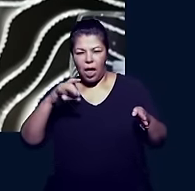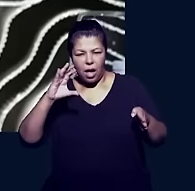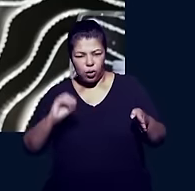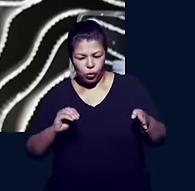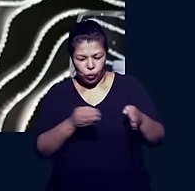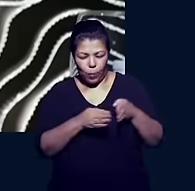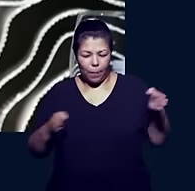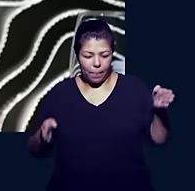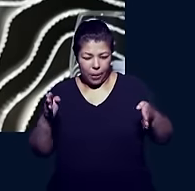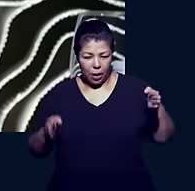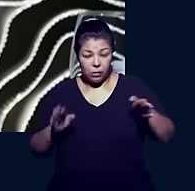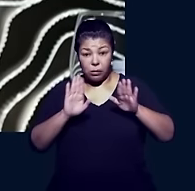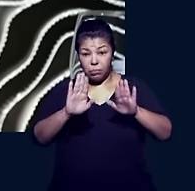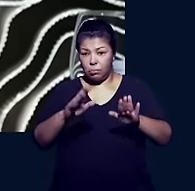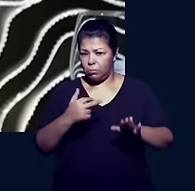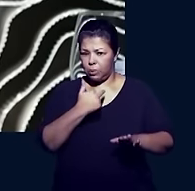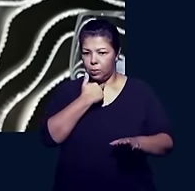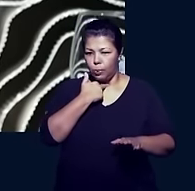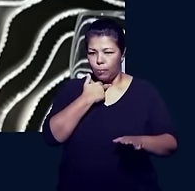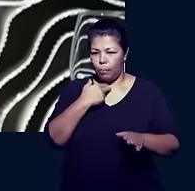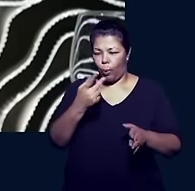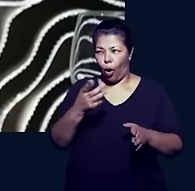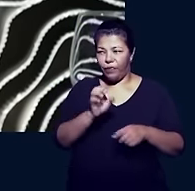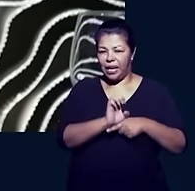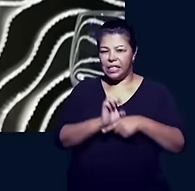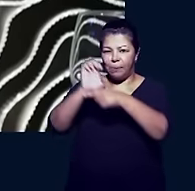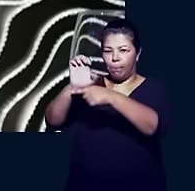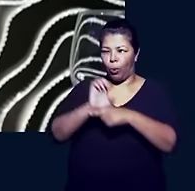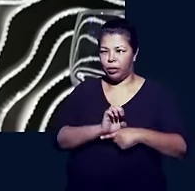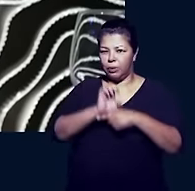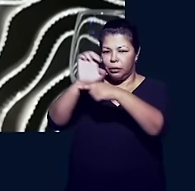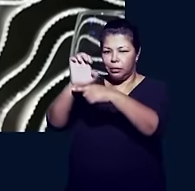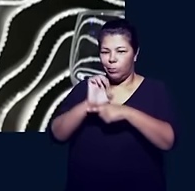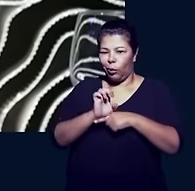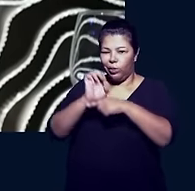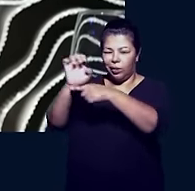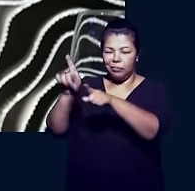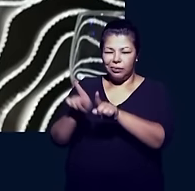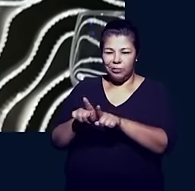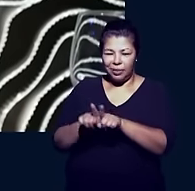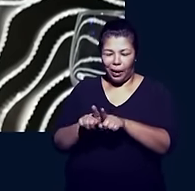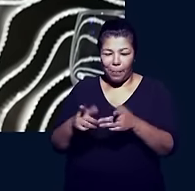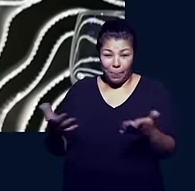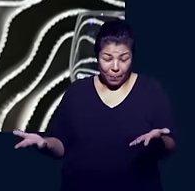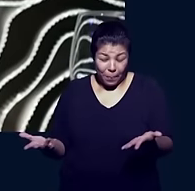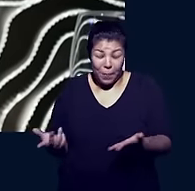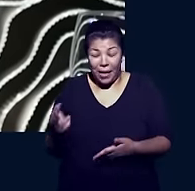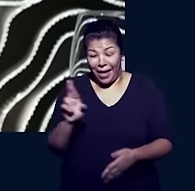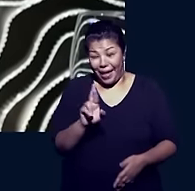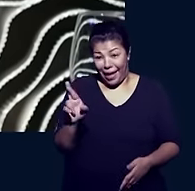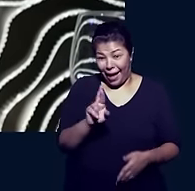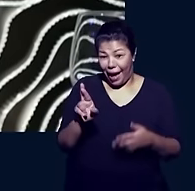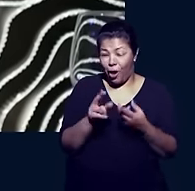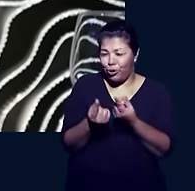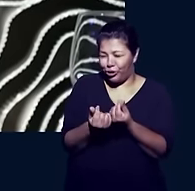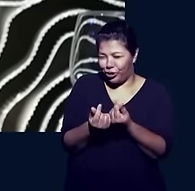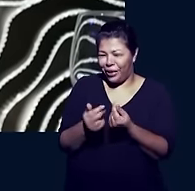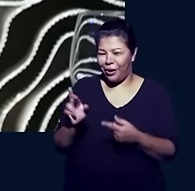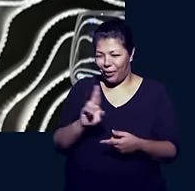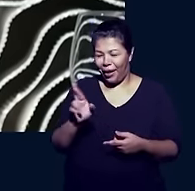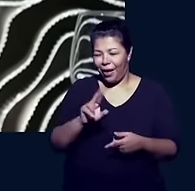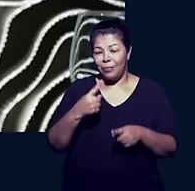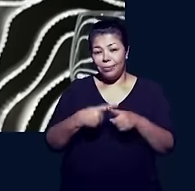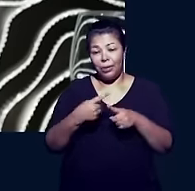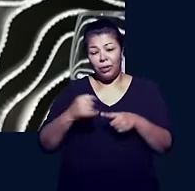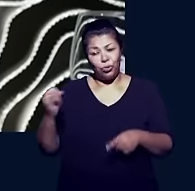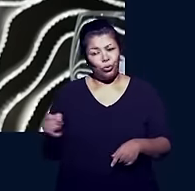a gente só não pode ficar exportando o juro Real né juro Real acho que é o único item da balança comercial que a gente quer parar de exportar o juro